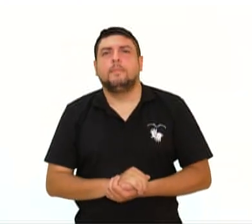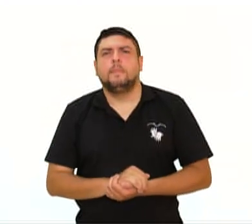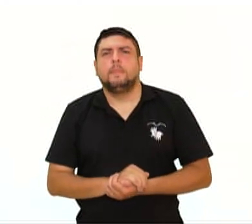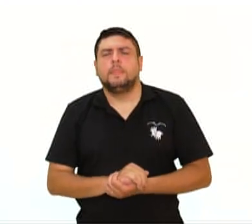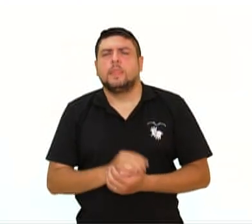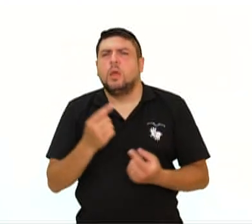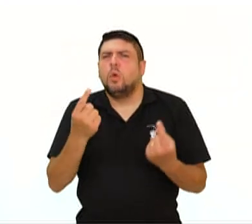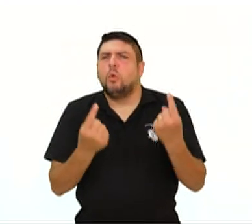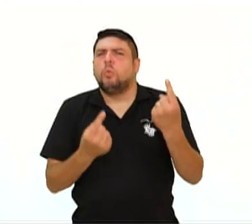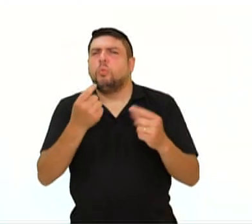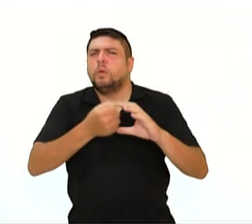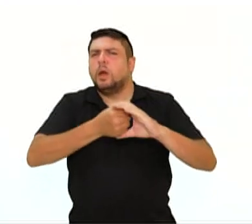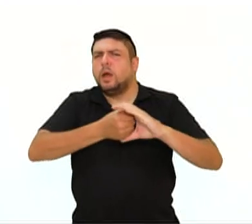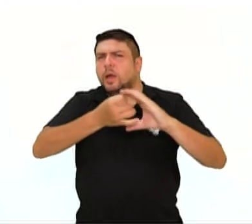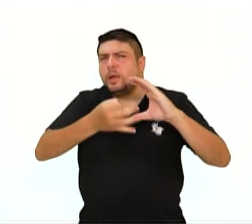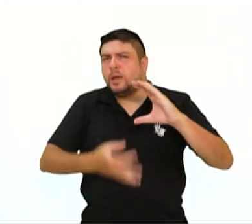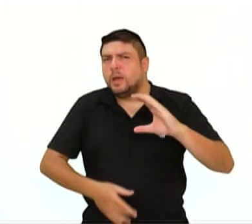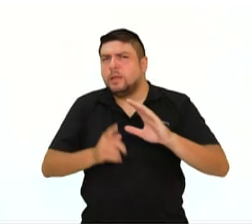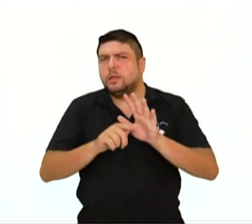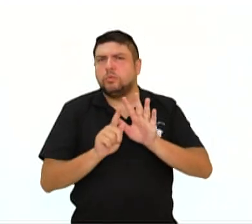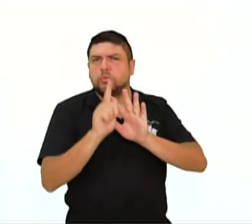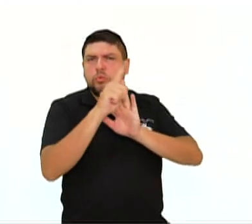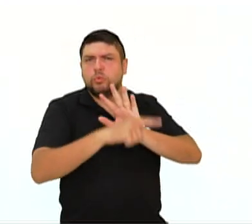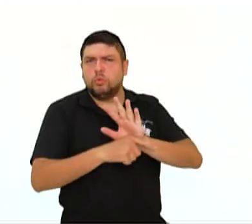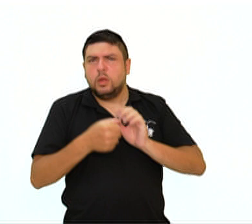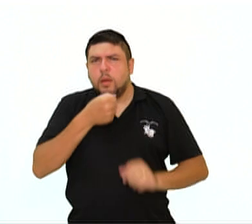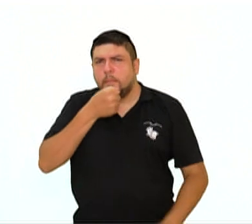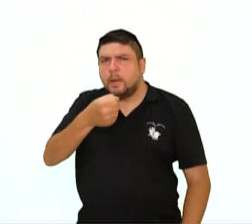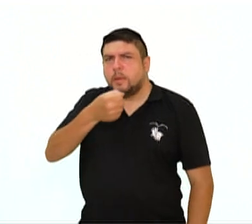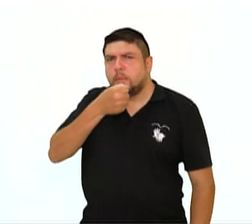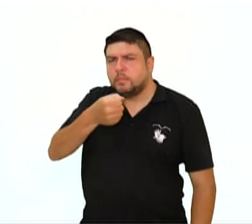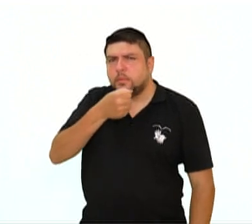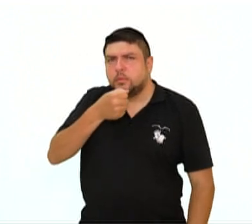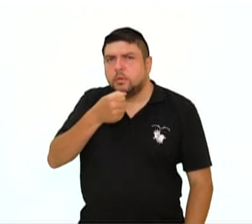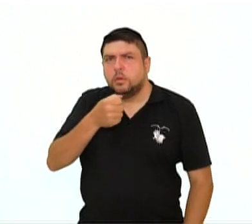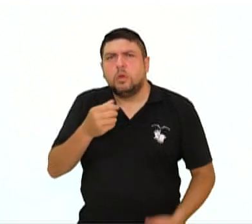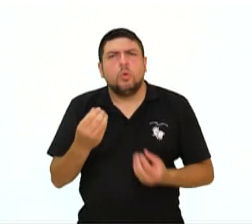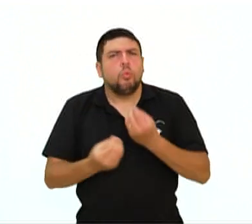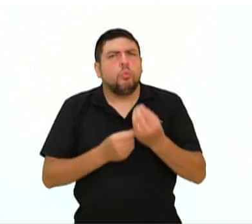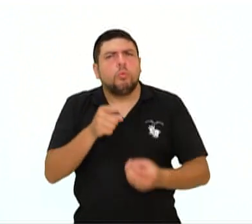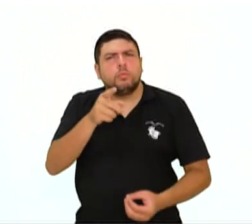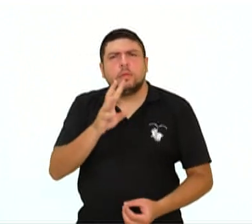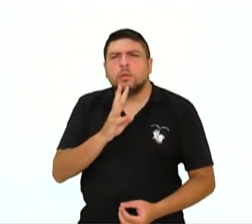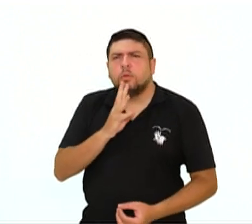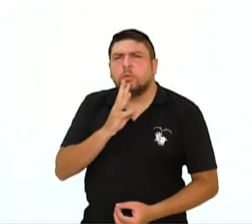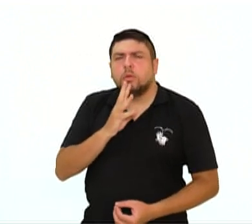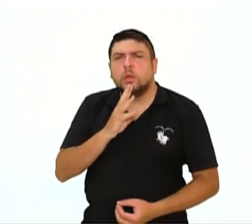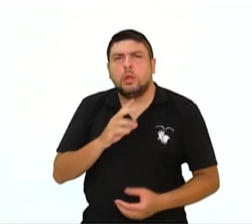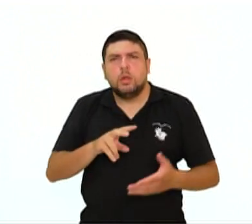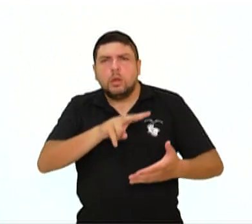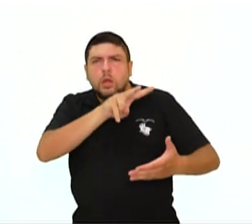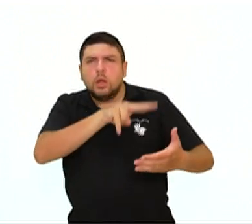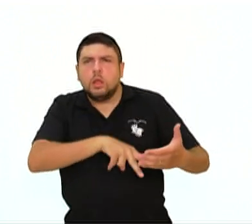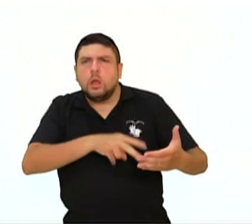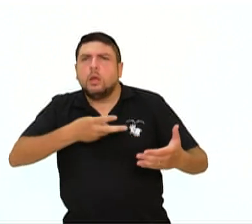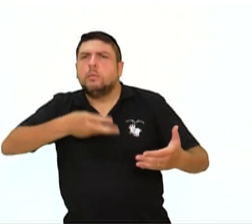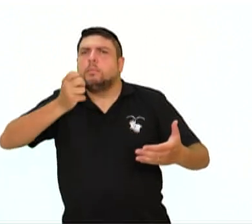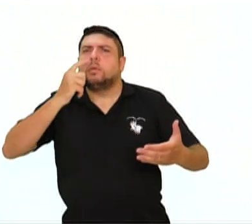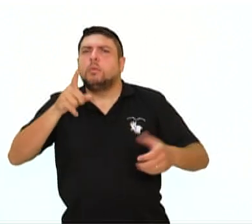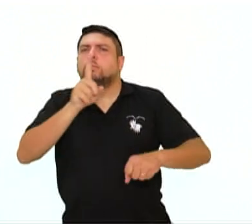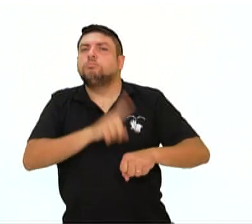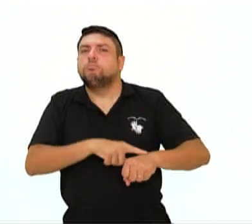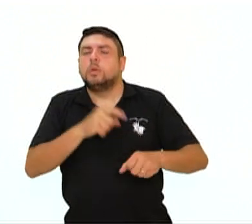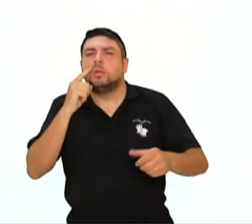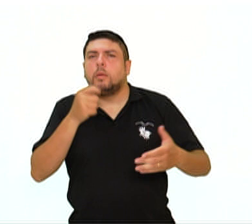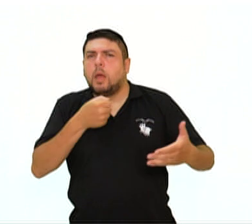as características do gênero textual entrevista? Como é que você conhece? Você diz assim, não, esse é